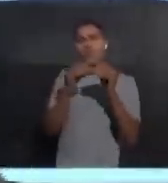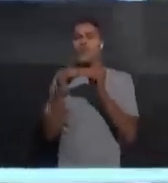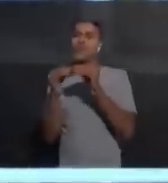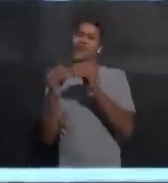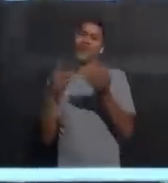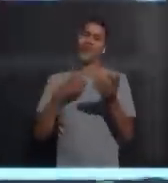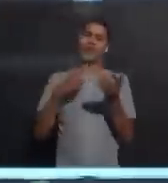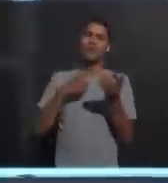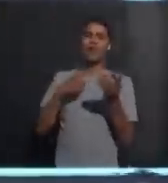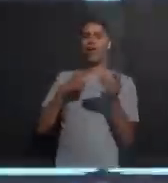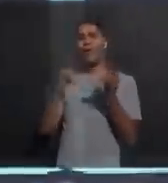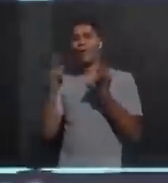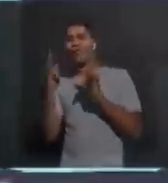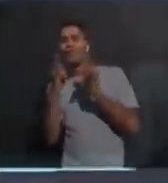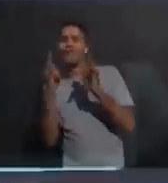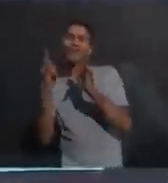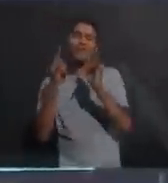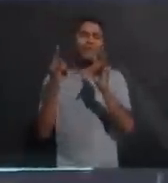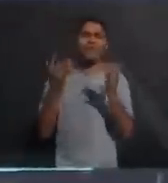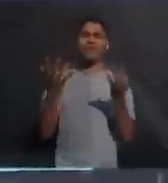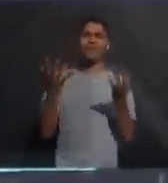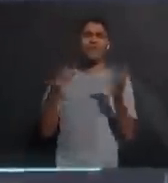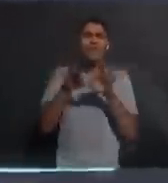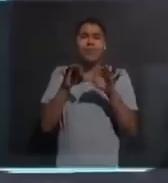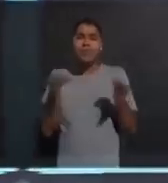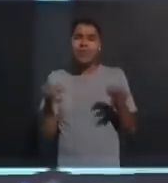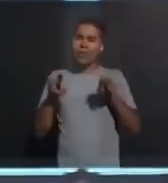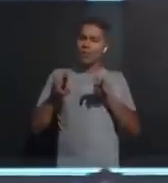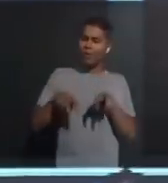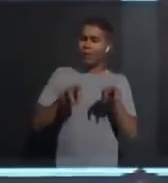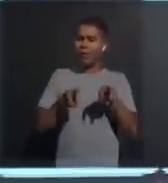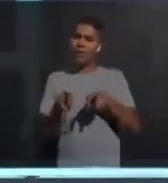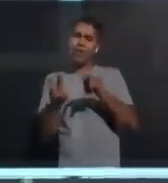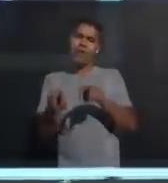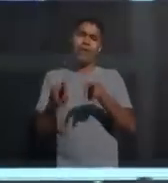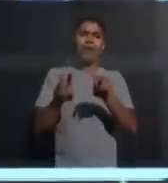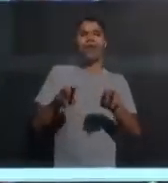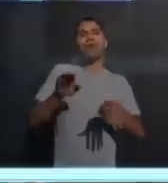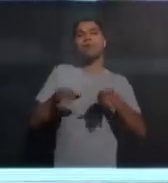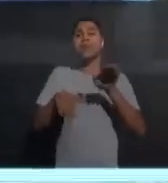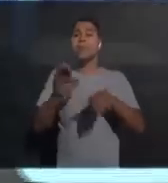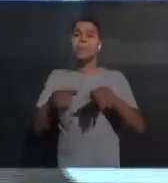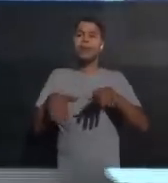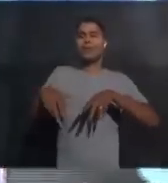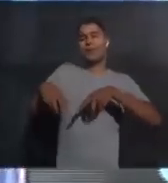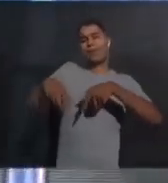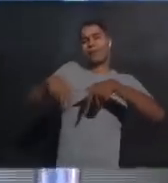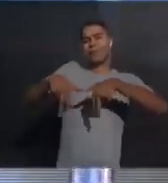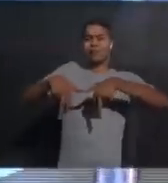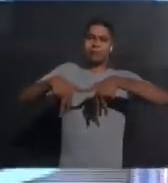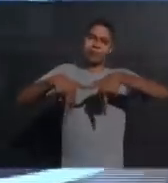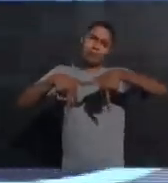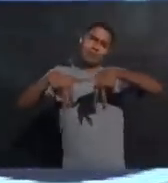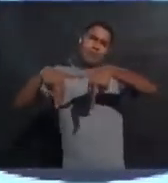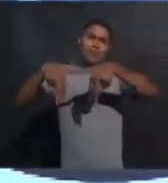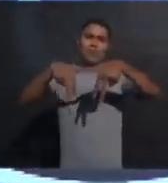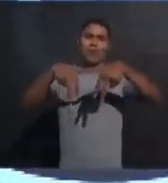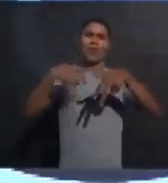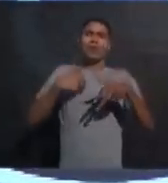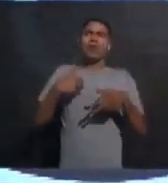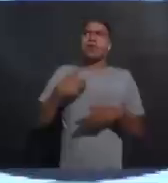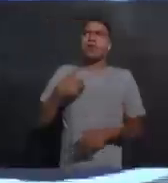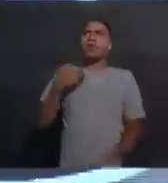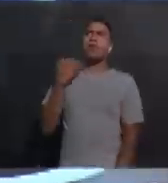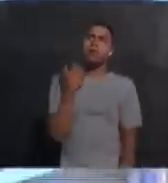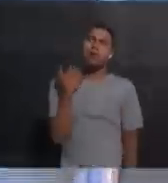rolo eu te amo mais simples caminhada a gente saia ali às vezes a gente da mãozinha tem que subir o morro e hoje eu estou agüentando